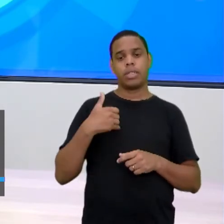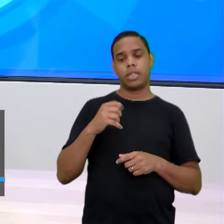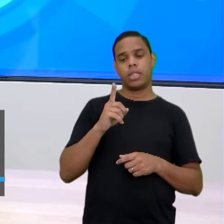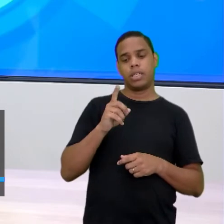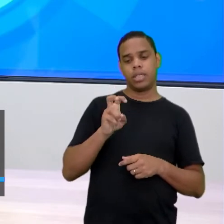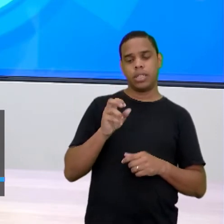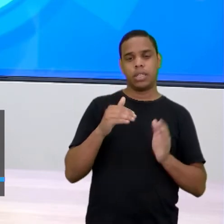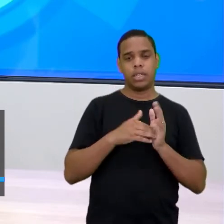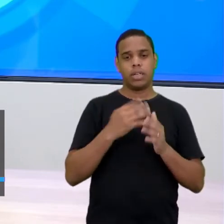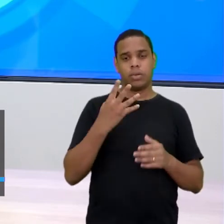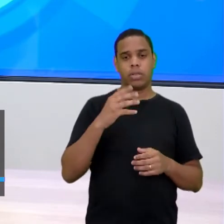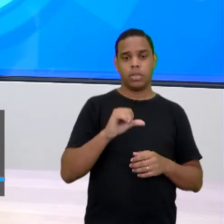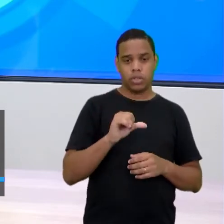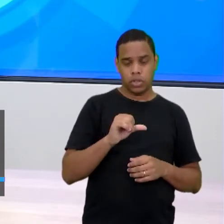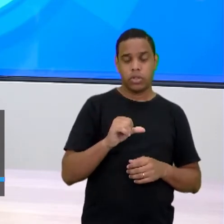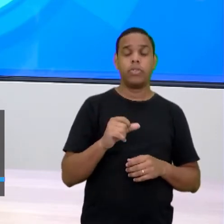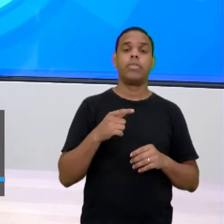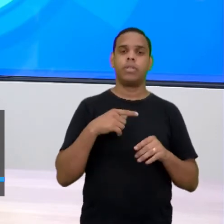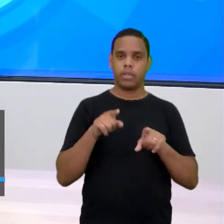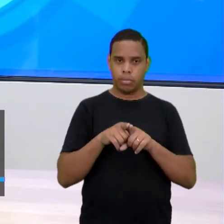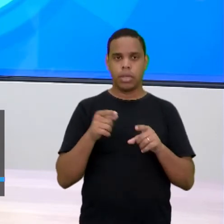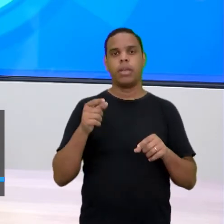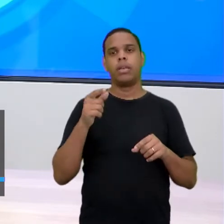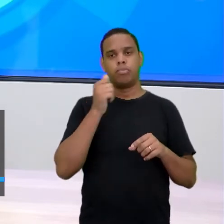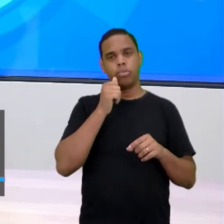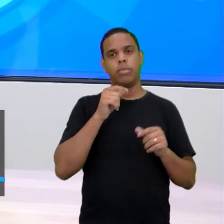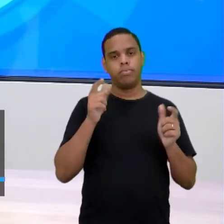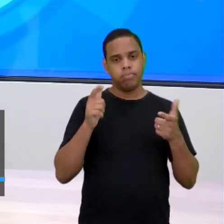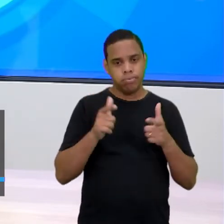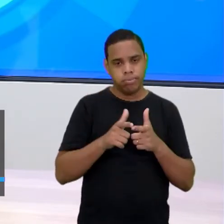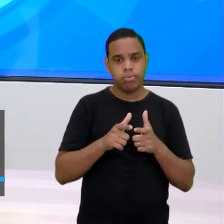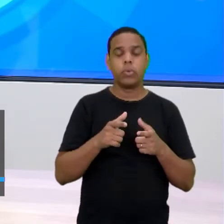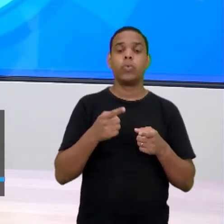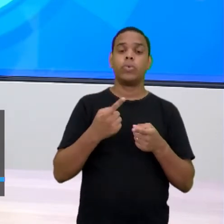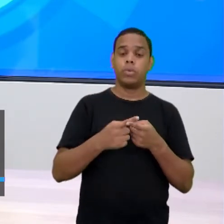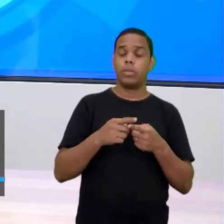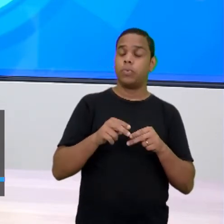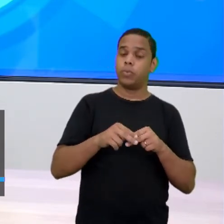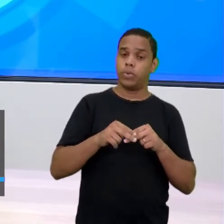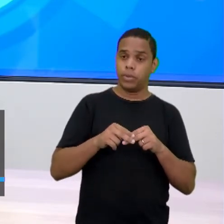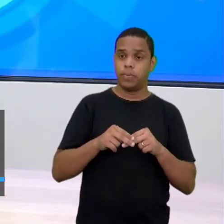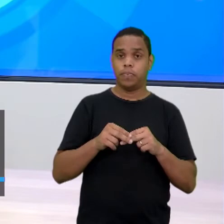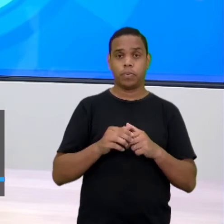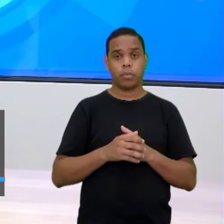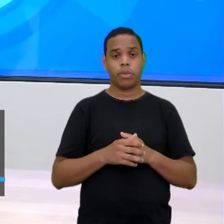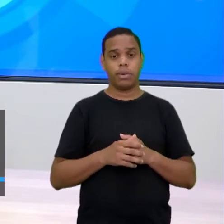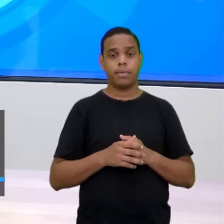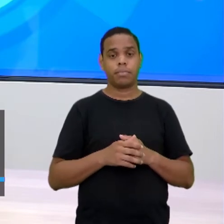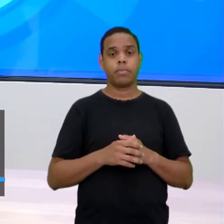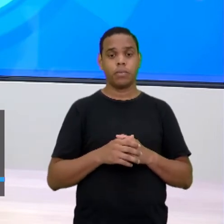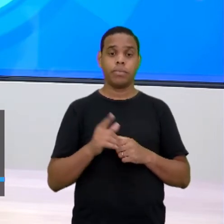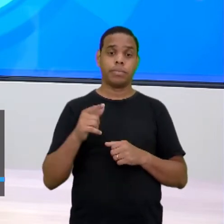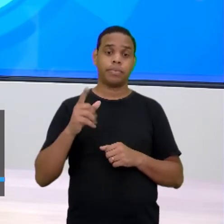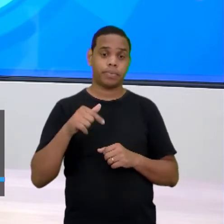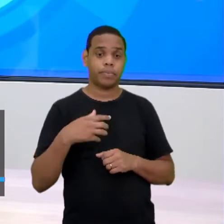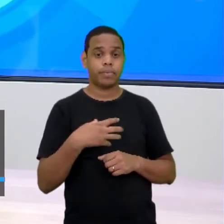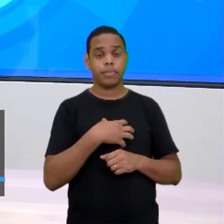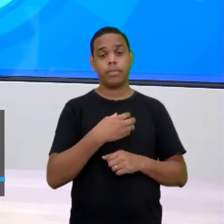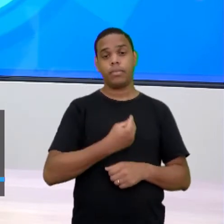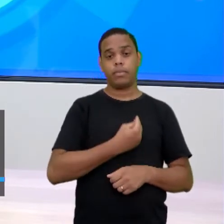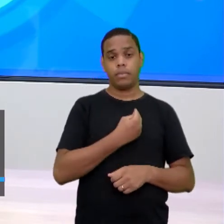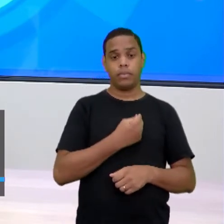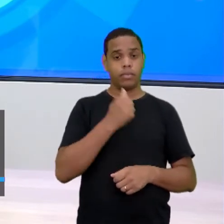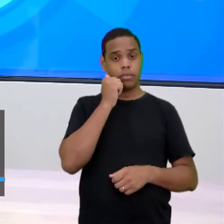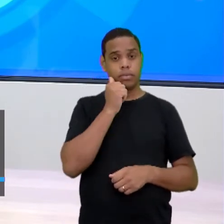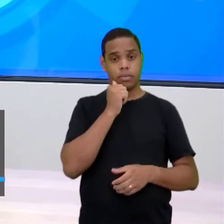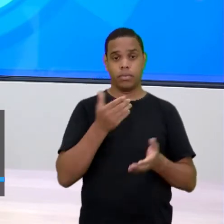a 49 anos também está diminuindo. É um reflexo, né, do estilo de vida da